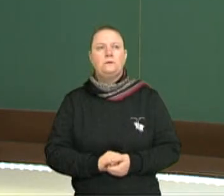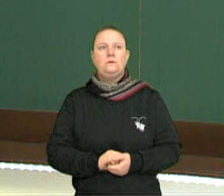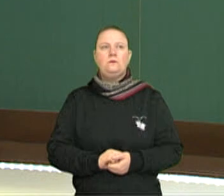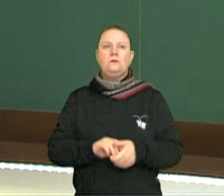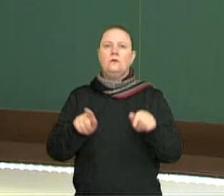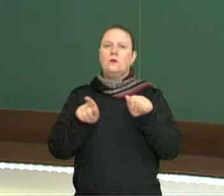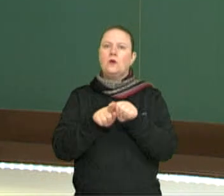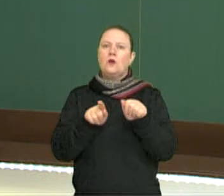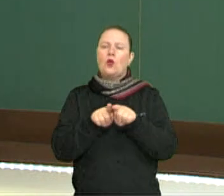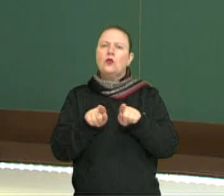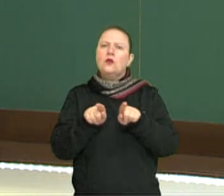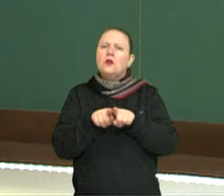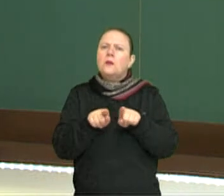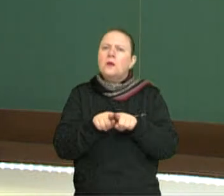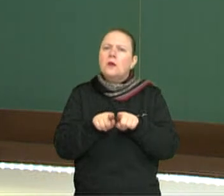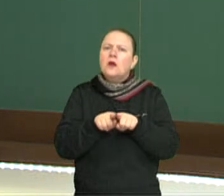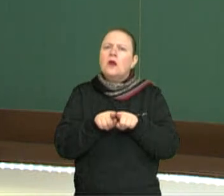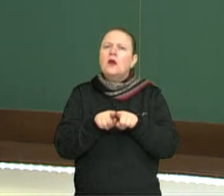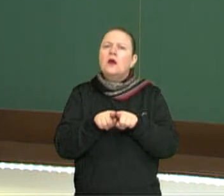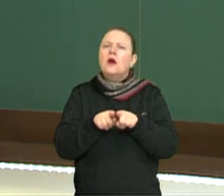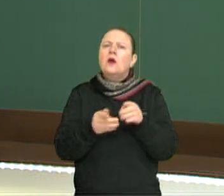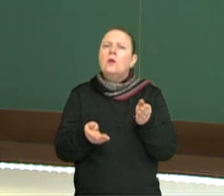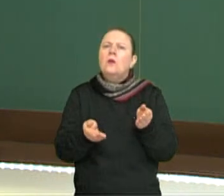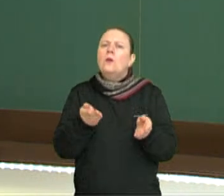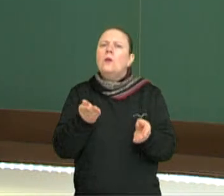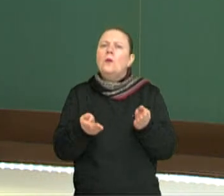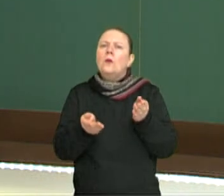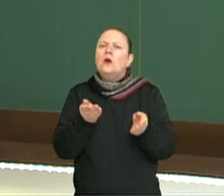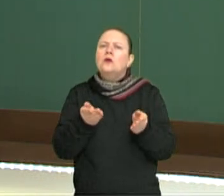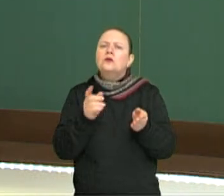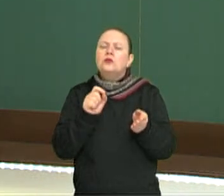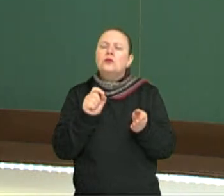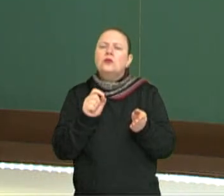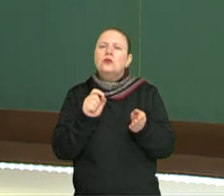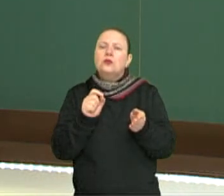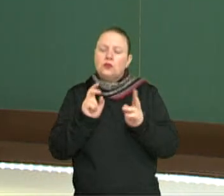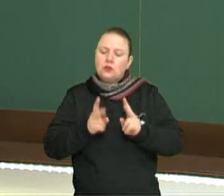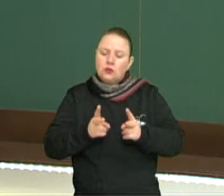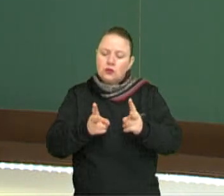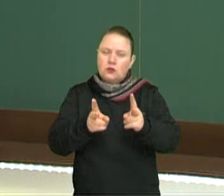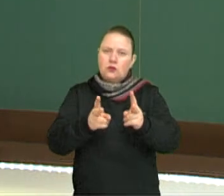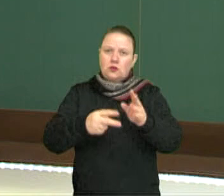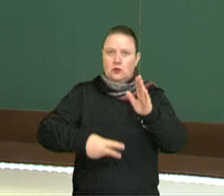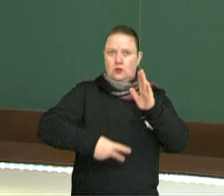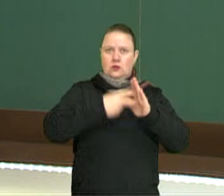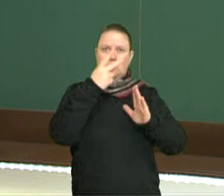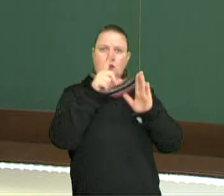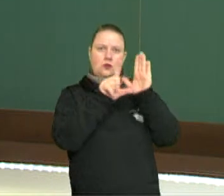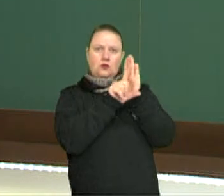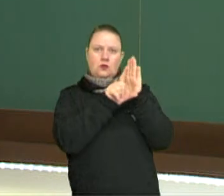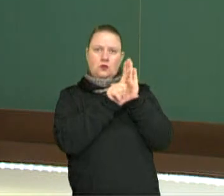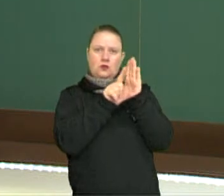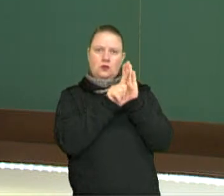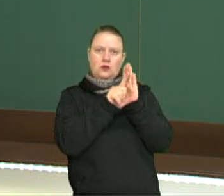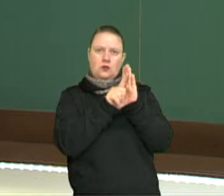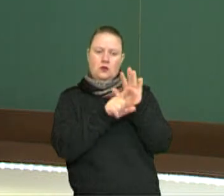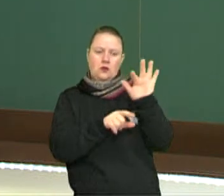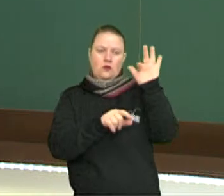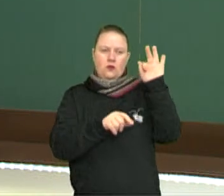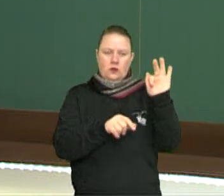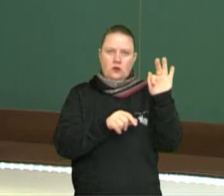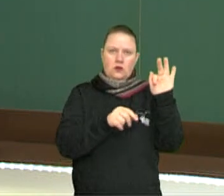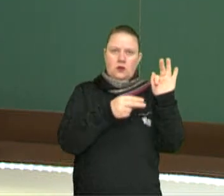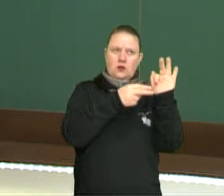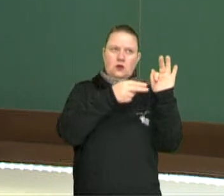a massa constante, nós vamos achar a famosa equação da segunda lei de Newton, que é força resultante igual m vezes